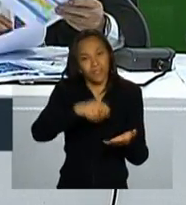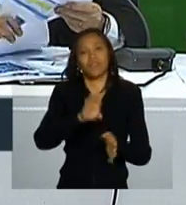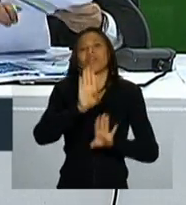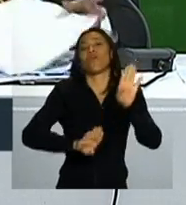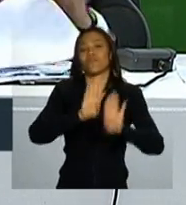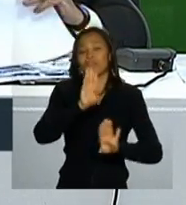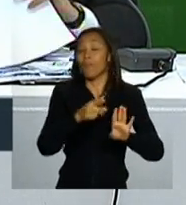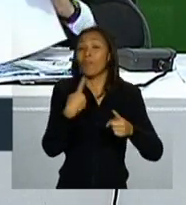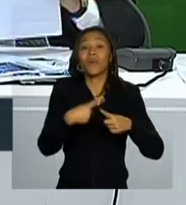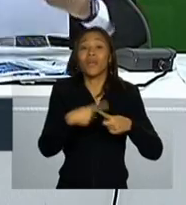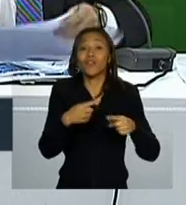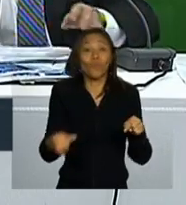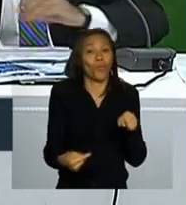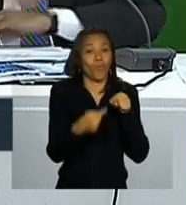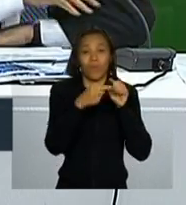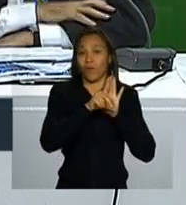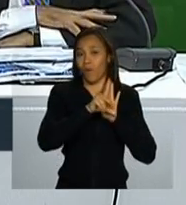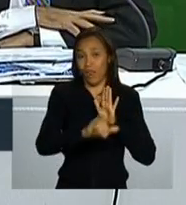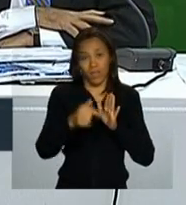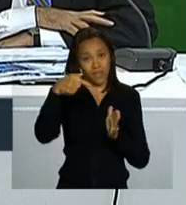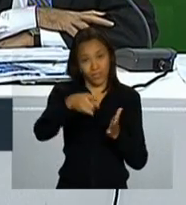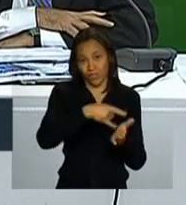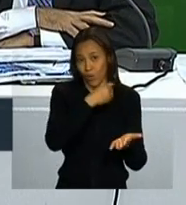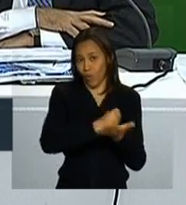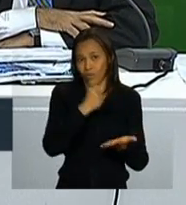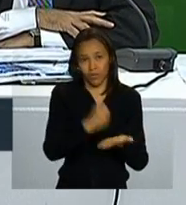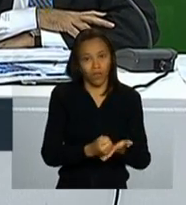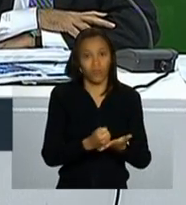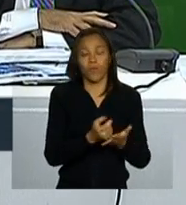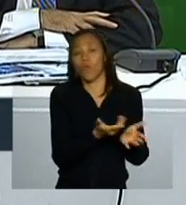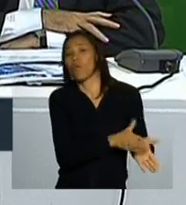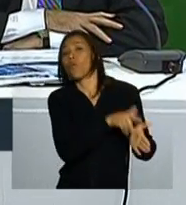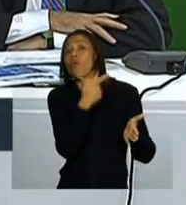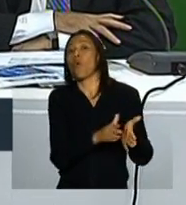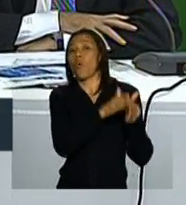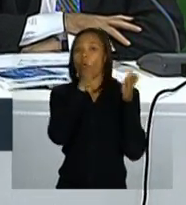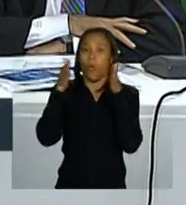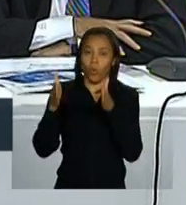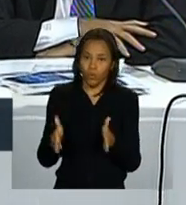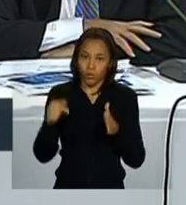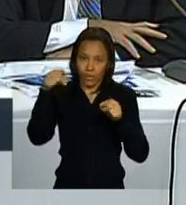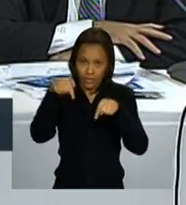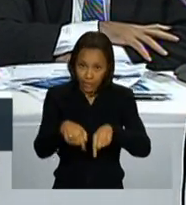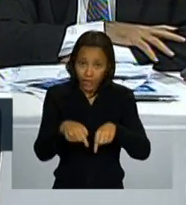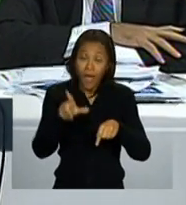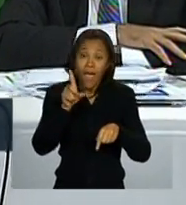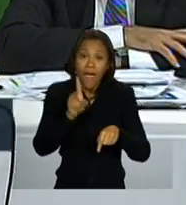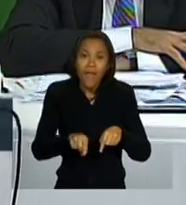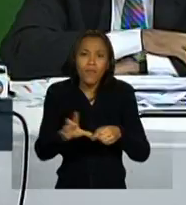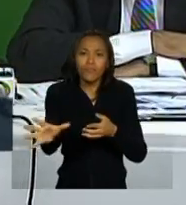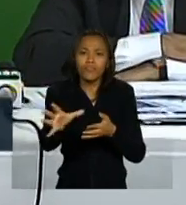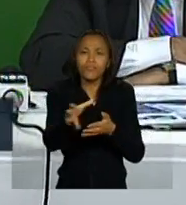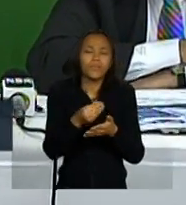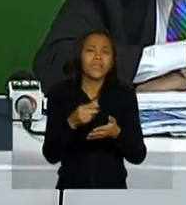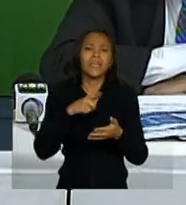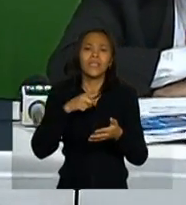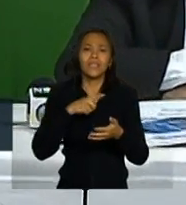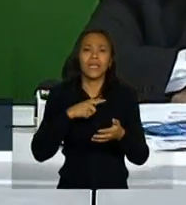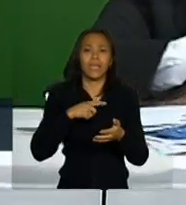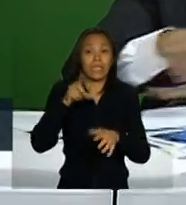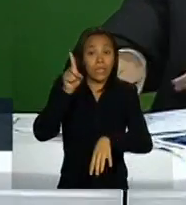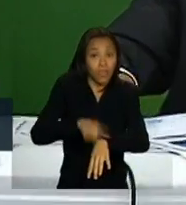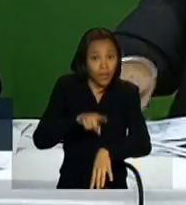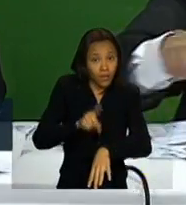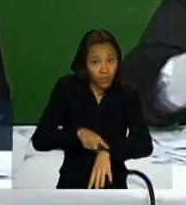não temos base legal de prorrogação desses contratos. O outro bloco de arrendamentos são arrendamentos que têm prazo